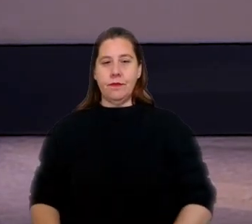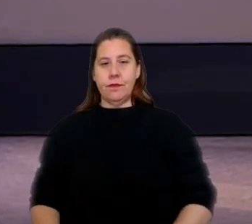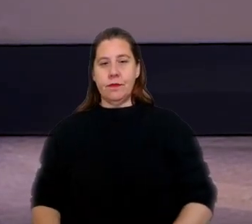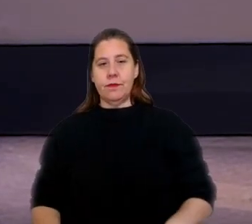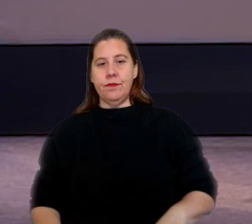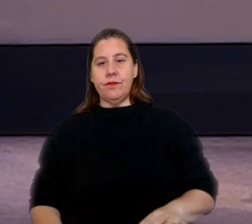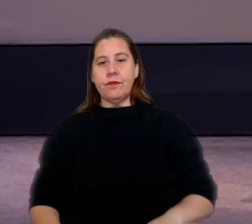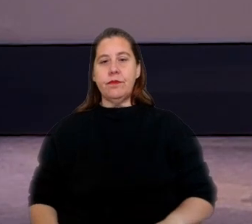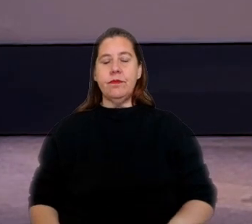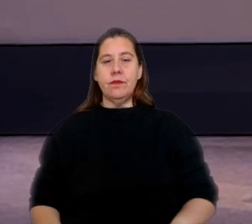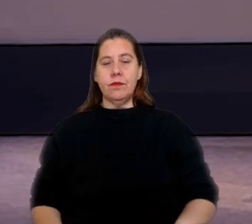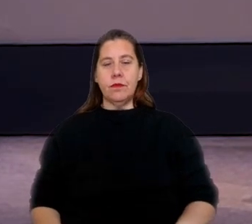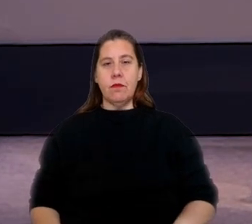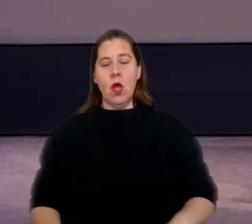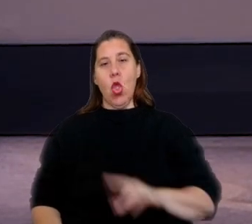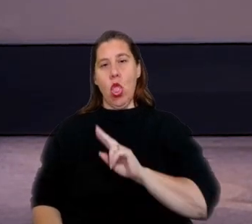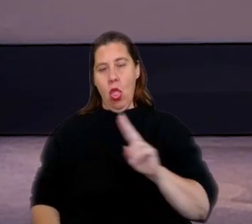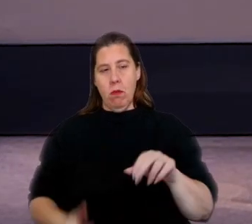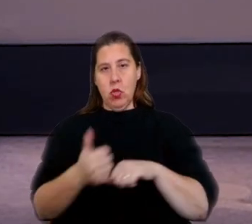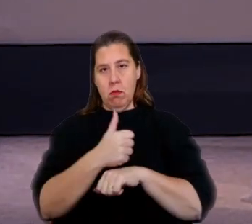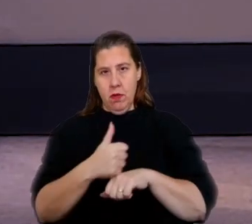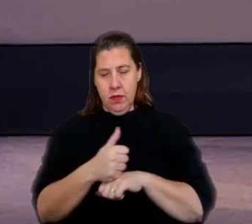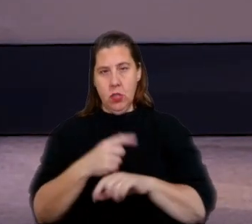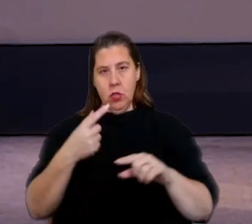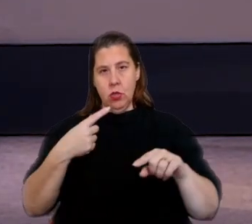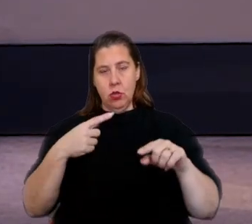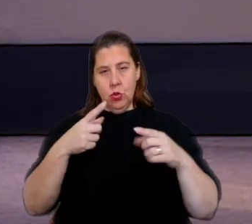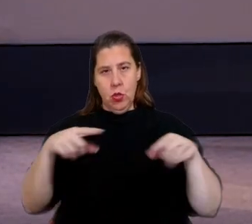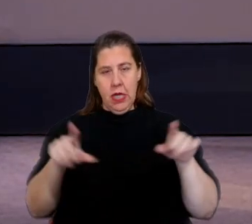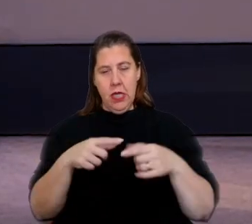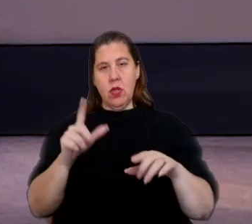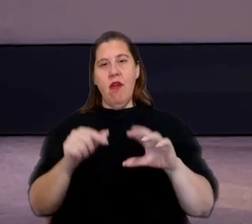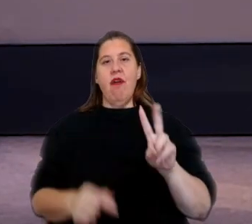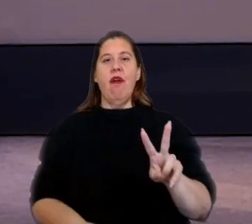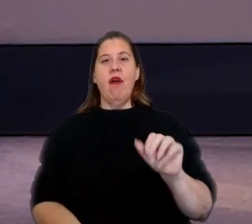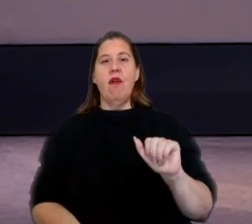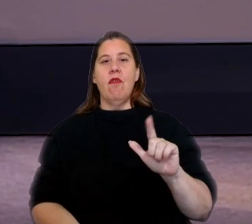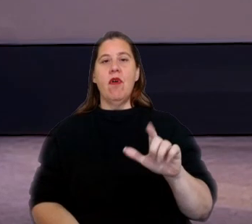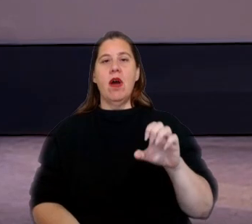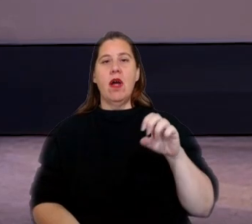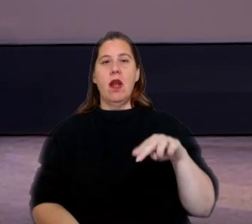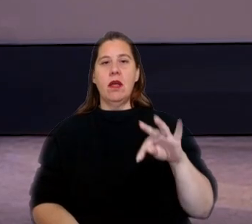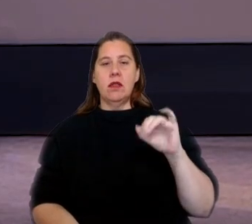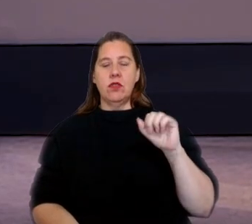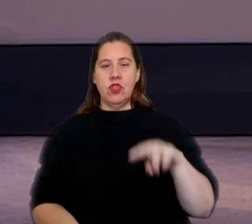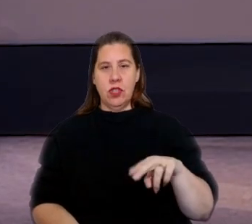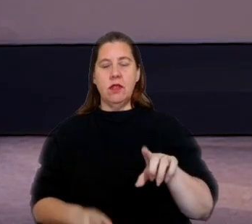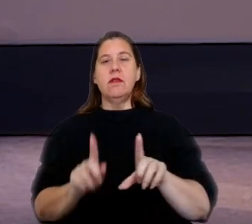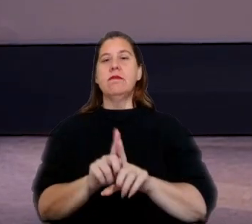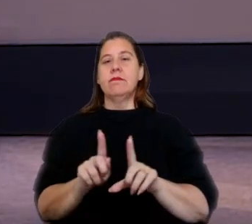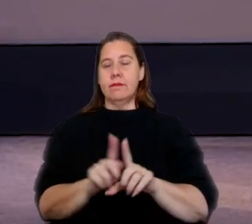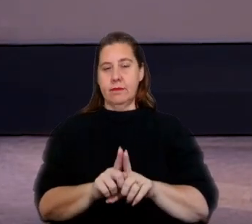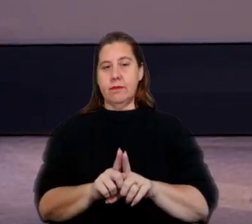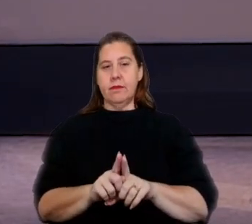filme. Valentim Hadjad é o nome. Ele fez, tem poucos créditos, mas fez o Girl, o Florescer de uma Garota, o outro filme do Lucas